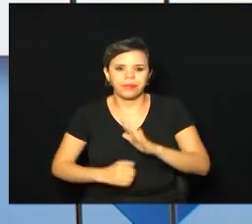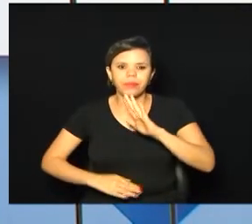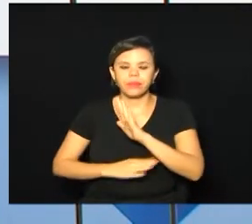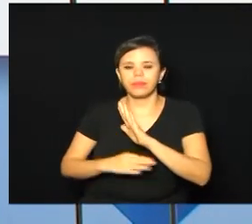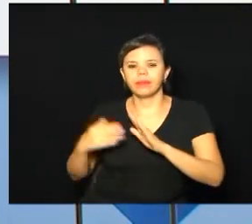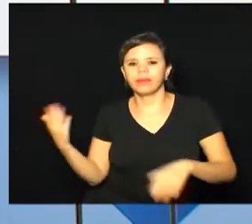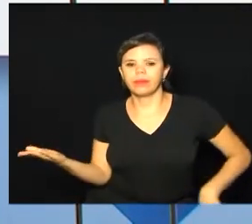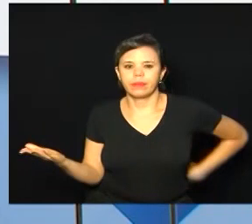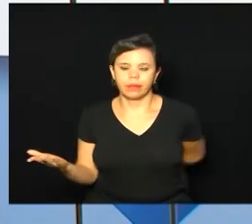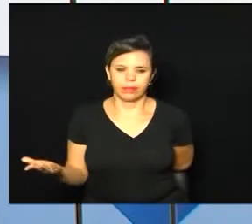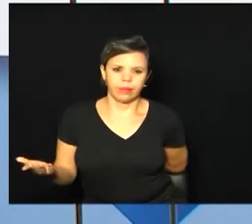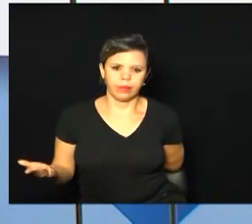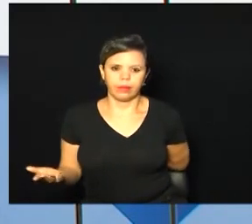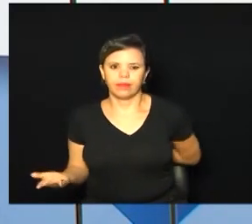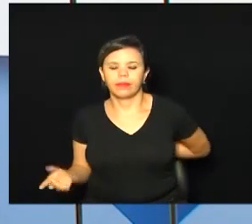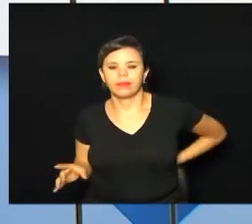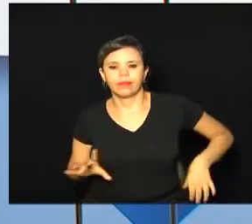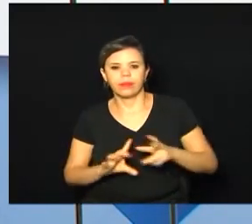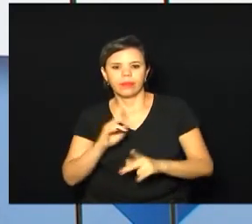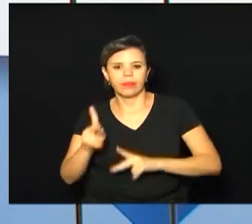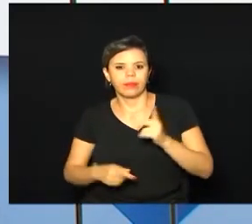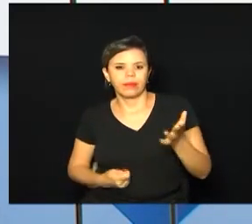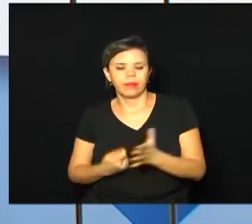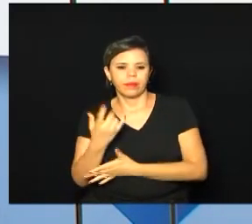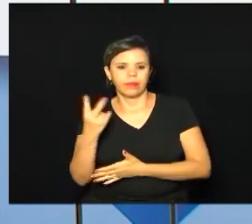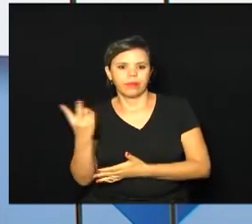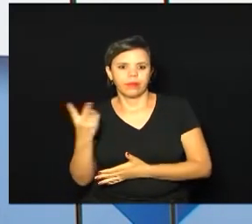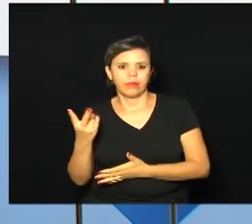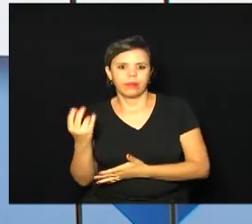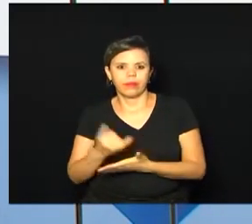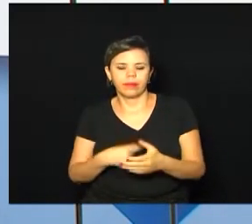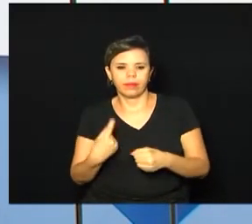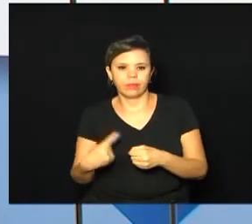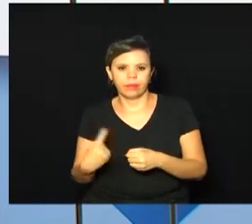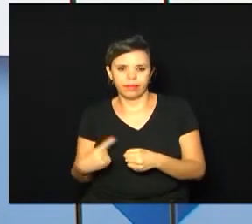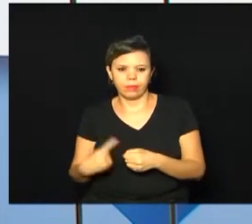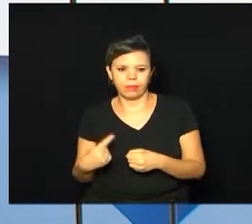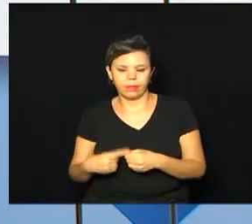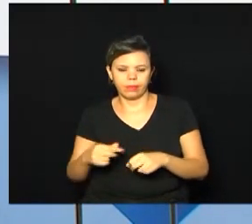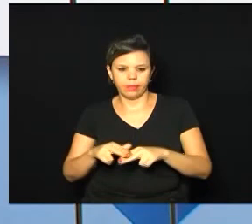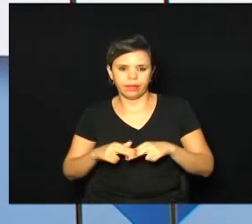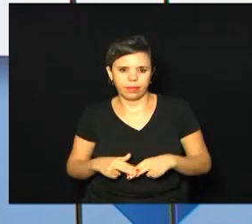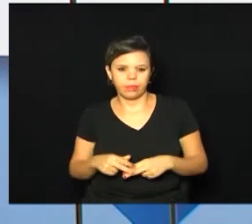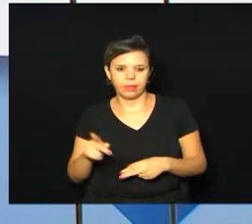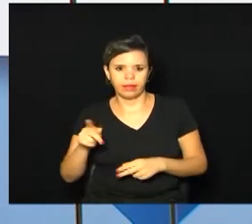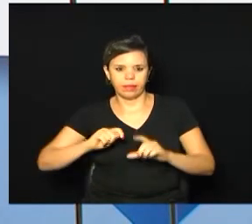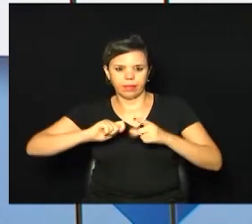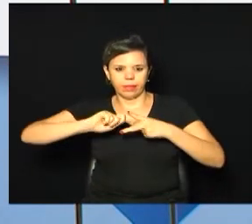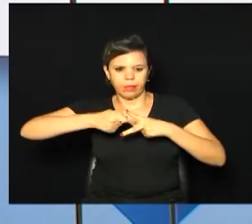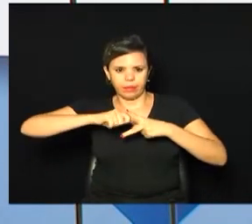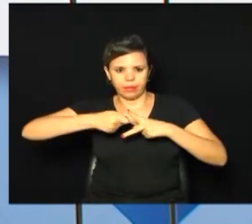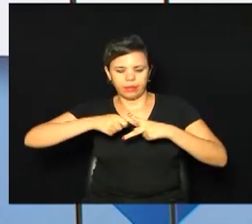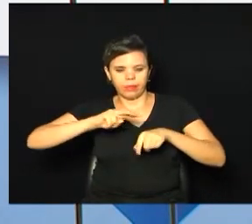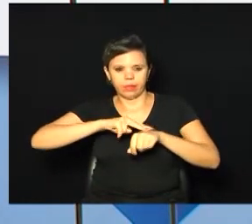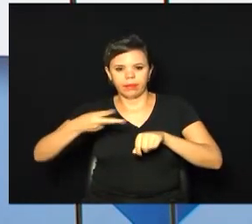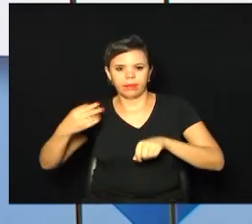Câmara quer permitir o contribuinte pagar as taxas e impostos municipais por meio de PIX ou